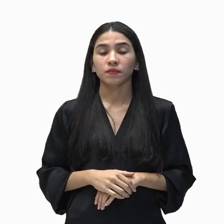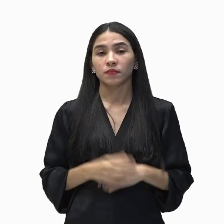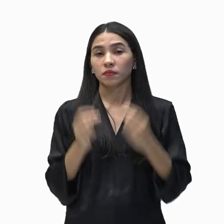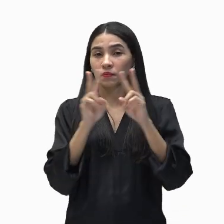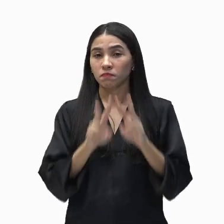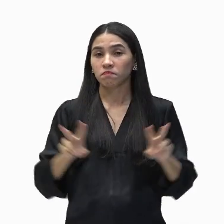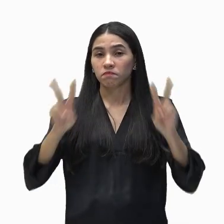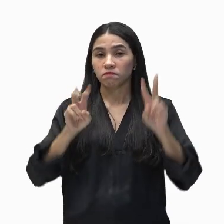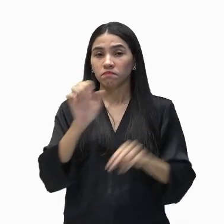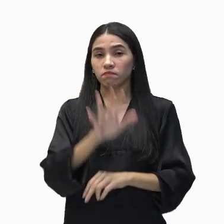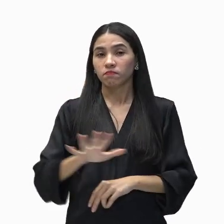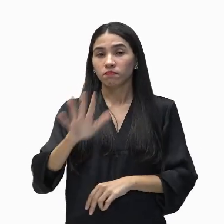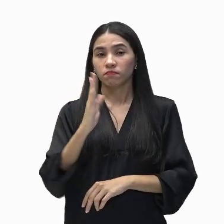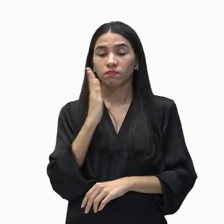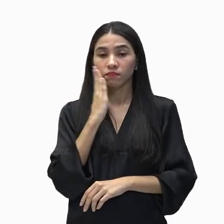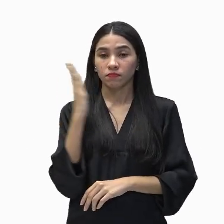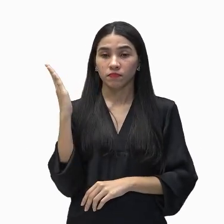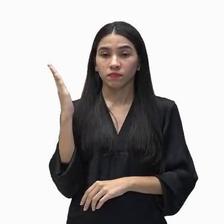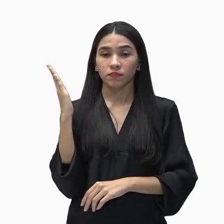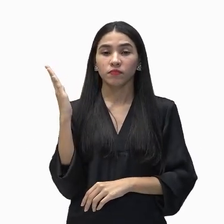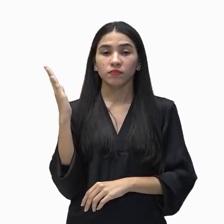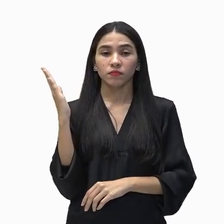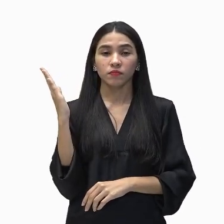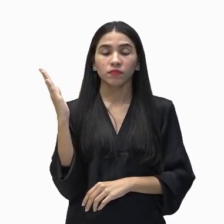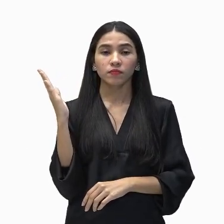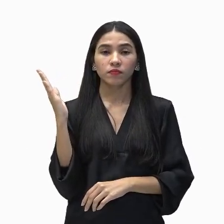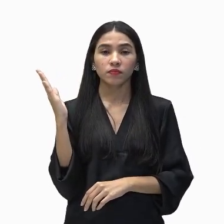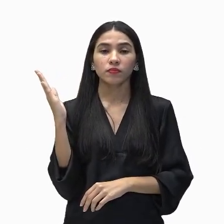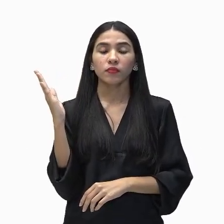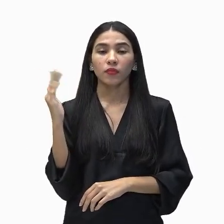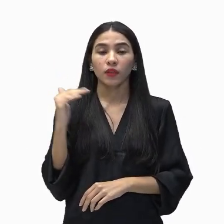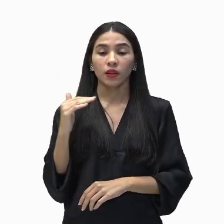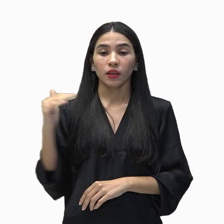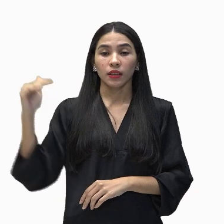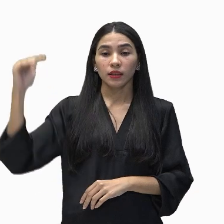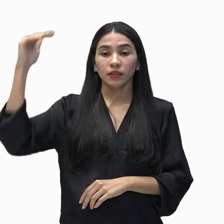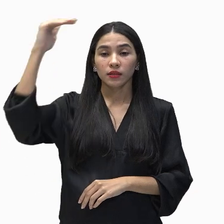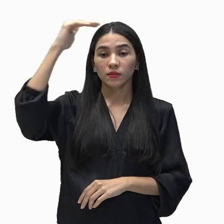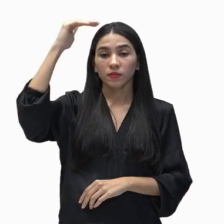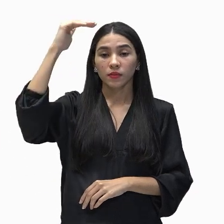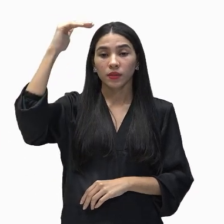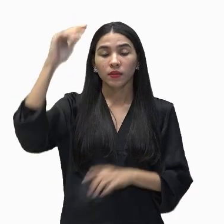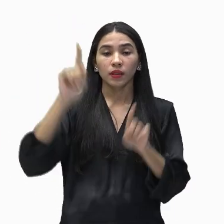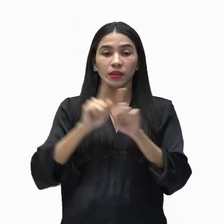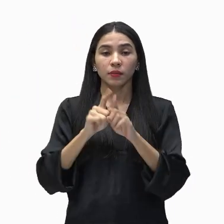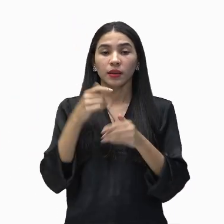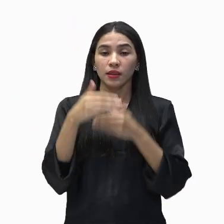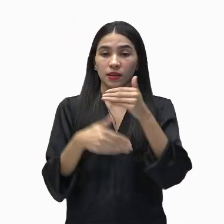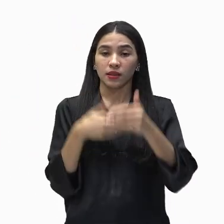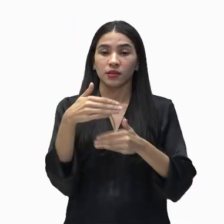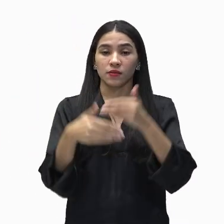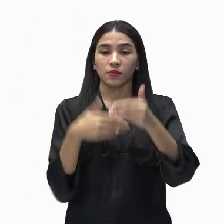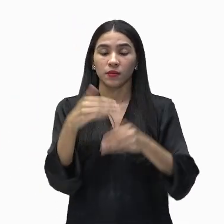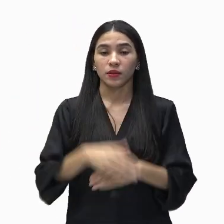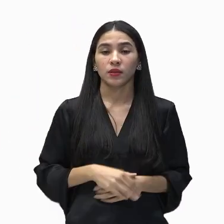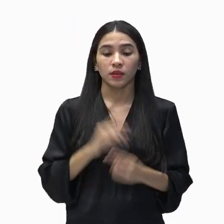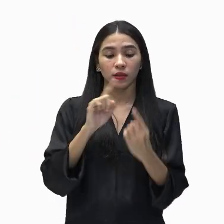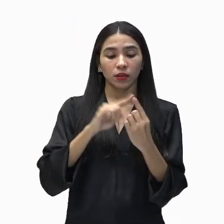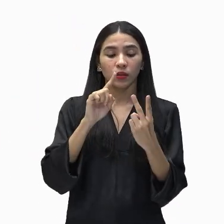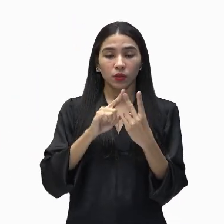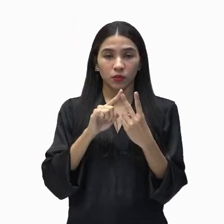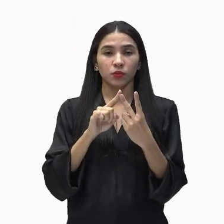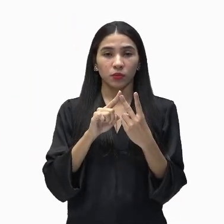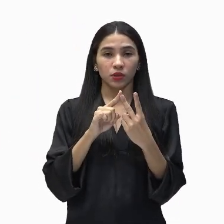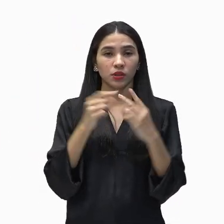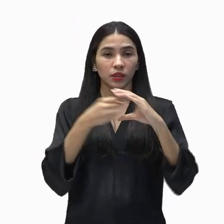visualizando essa imagem que vocês estão vendo aí, que representa o crescimento e o desenvolvimento. Sim, são duas características